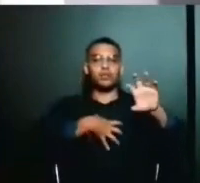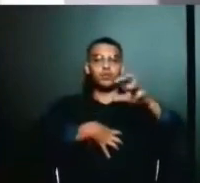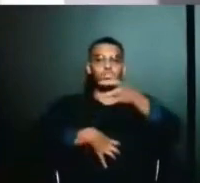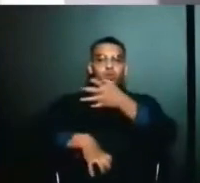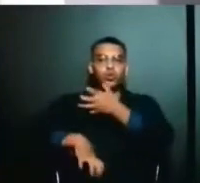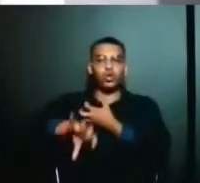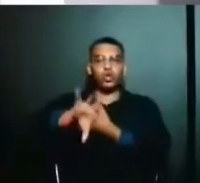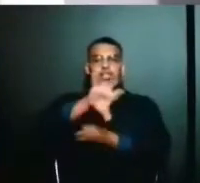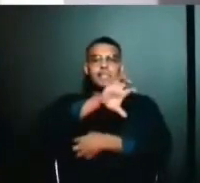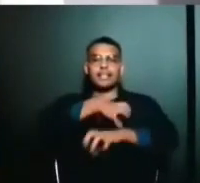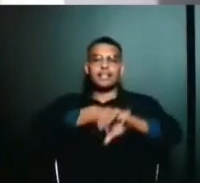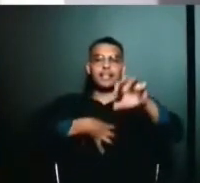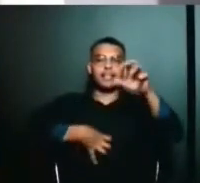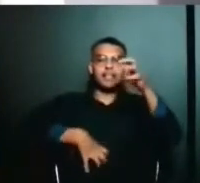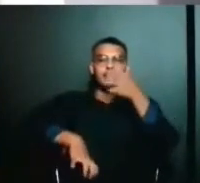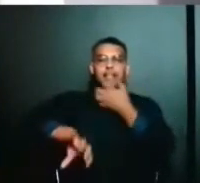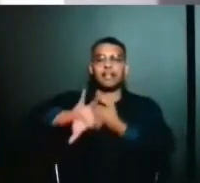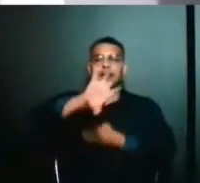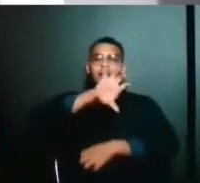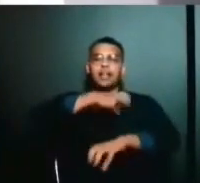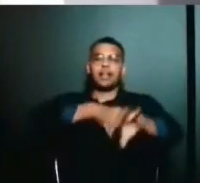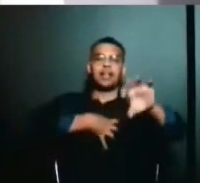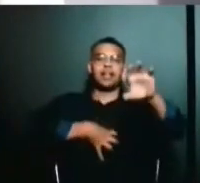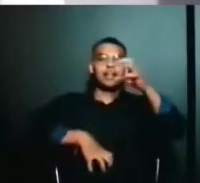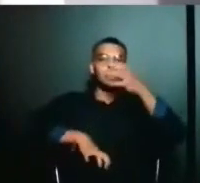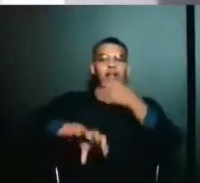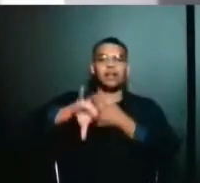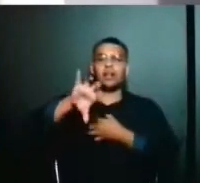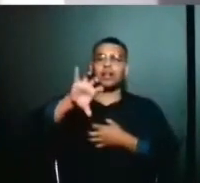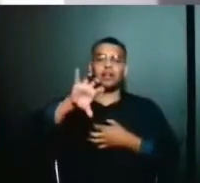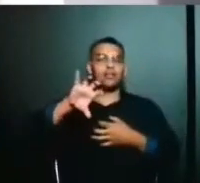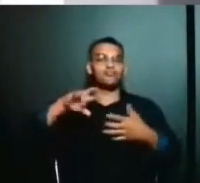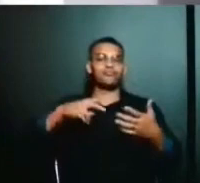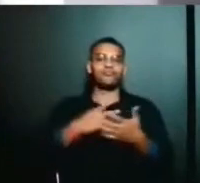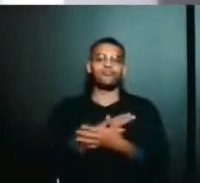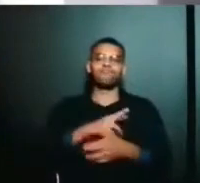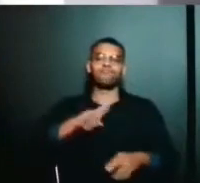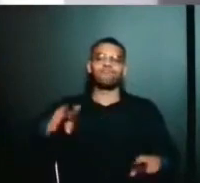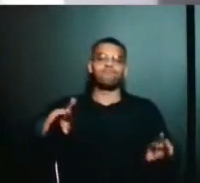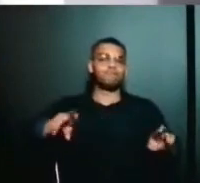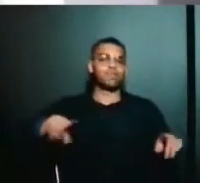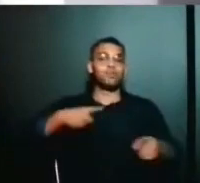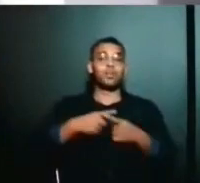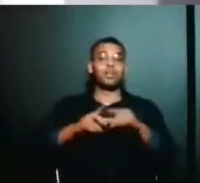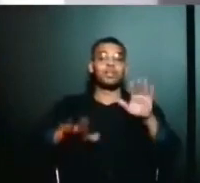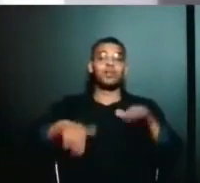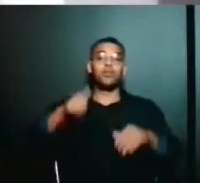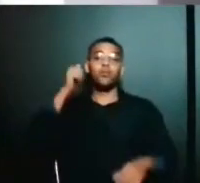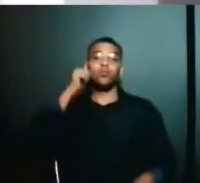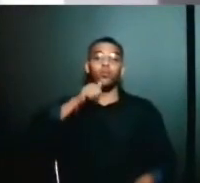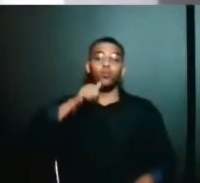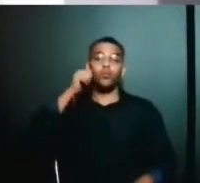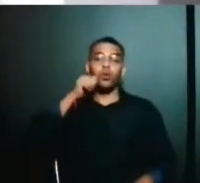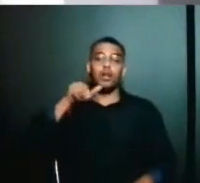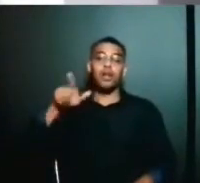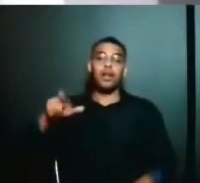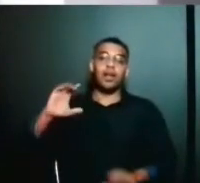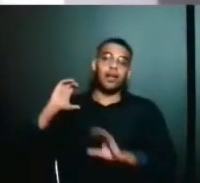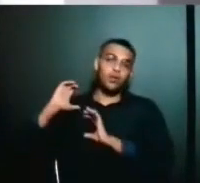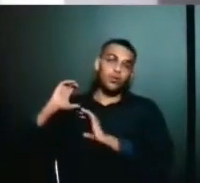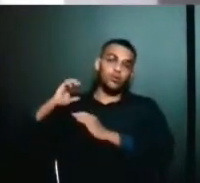Né? Quando alguma mulher está sendo atacada, alguma mulher conservadora, que defenda